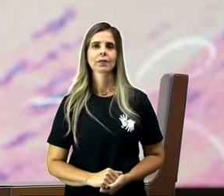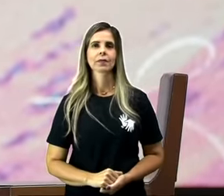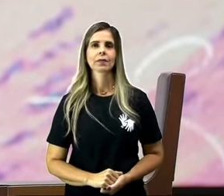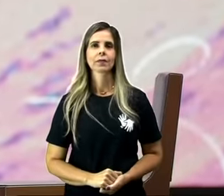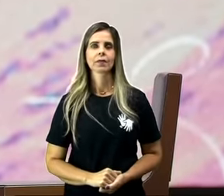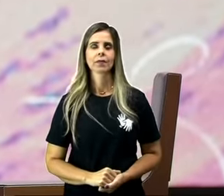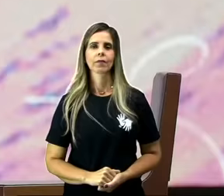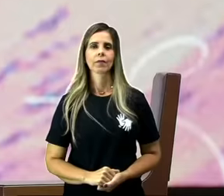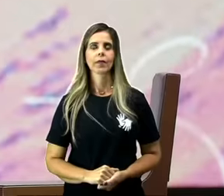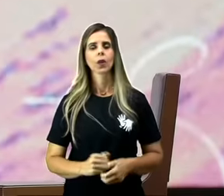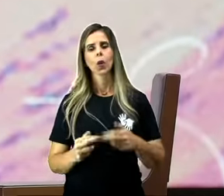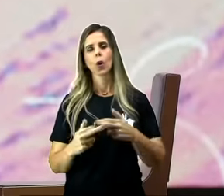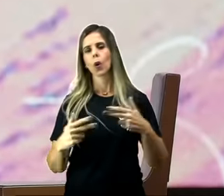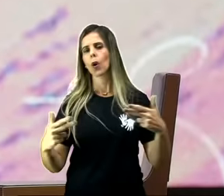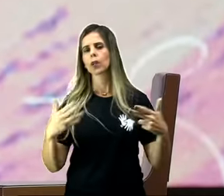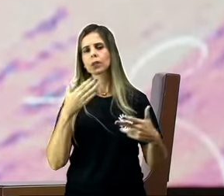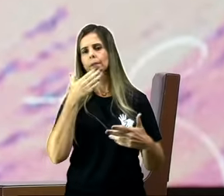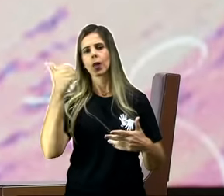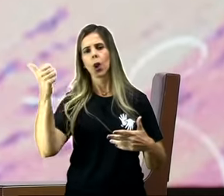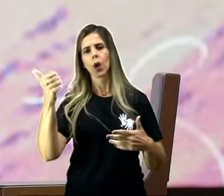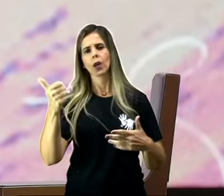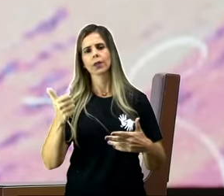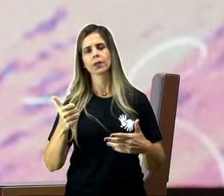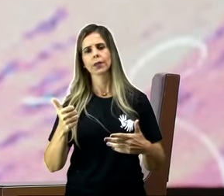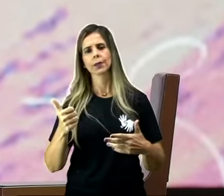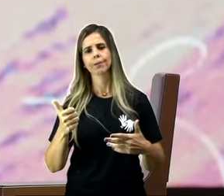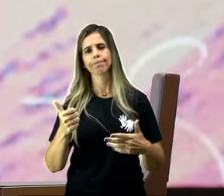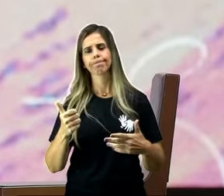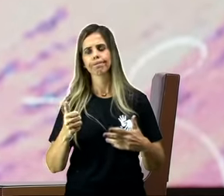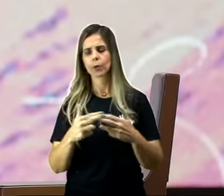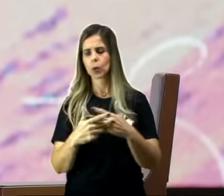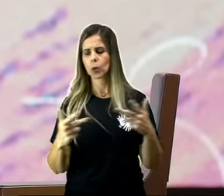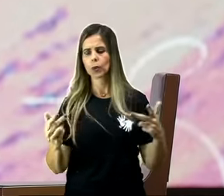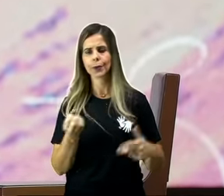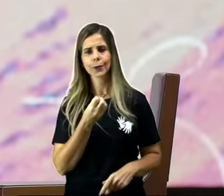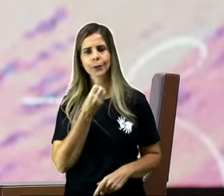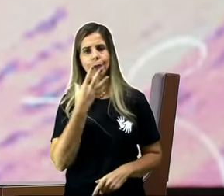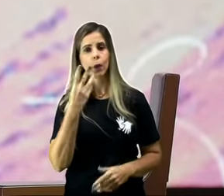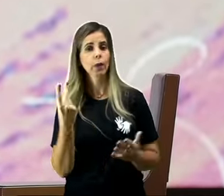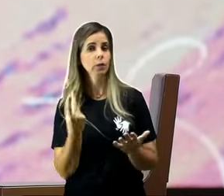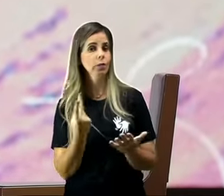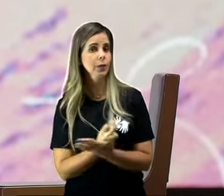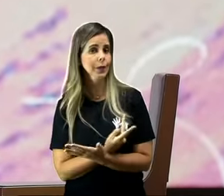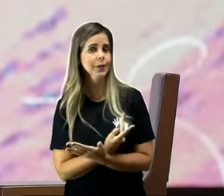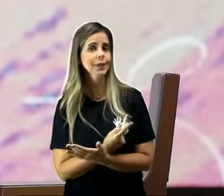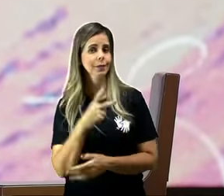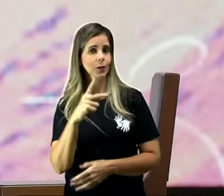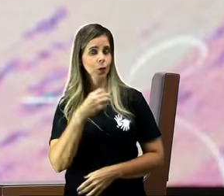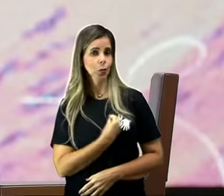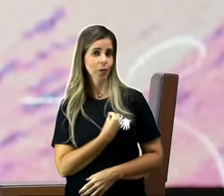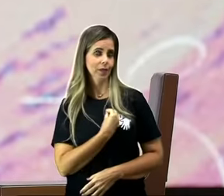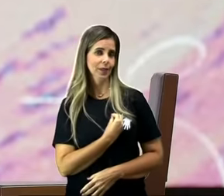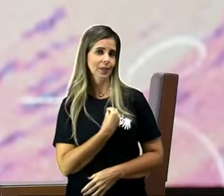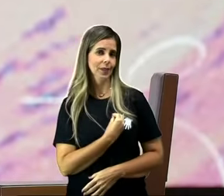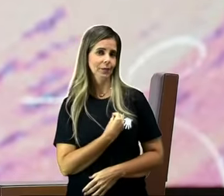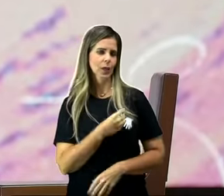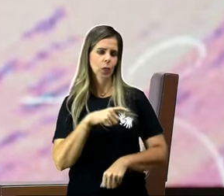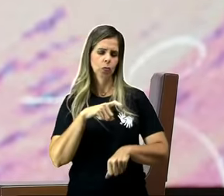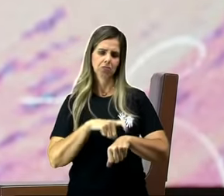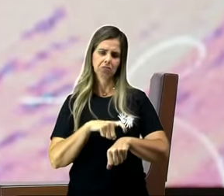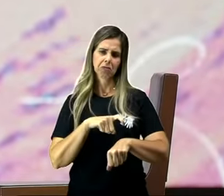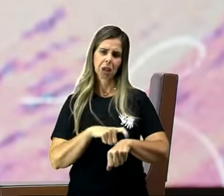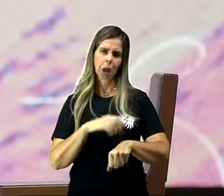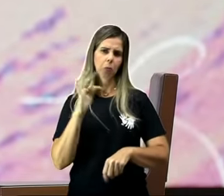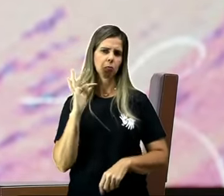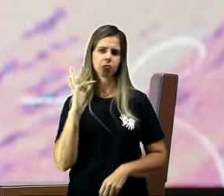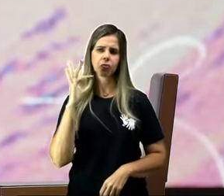Obras maiores, coisas maiores. Eu quero declarar isso para alguém que está aqui. Vem aí uma temporada de coisas maiores. Vem aí